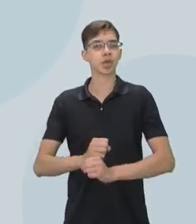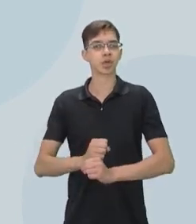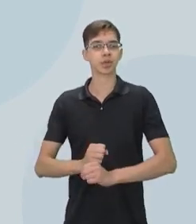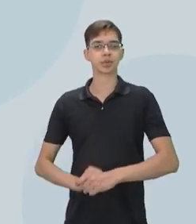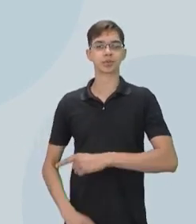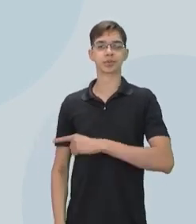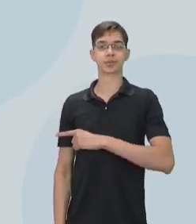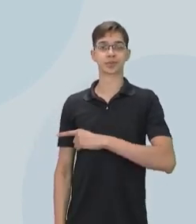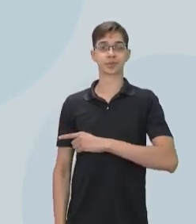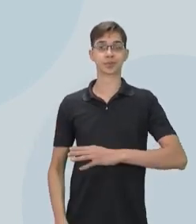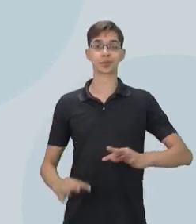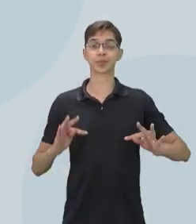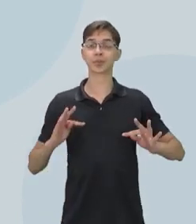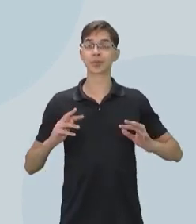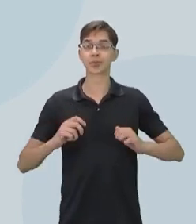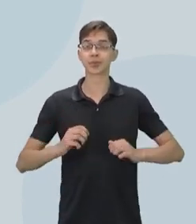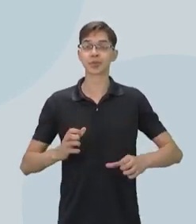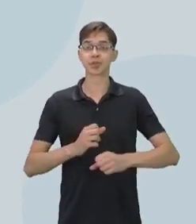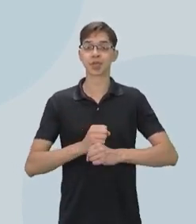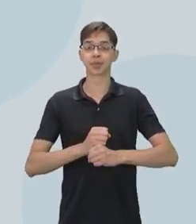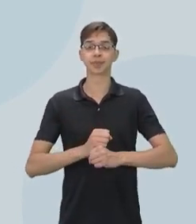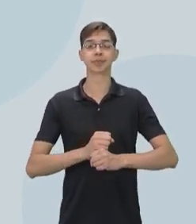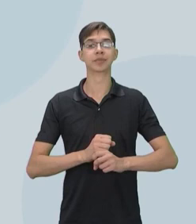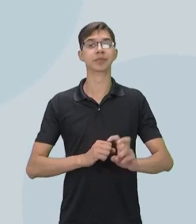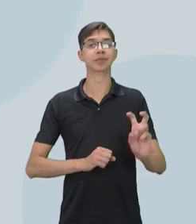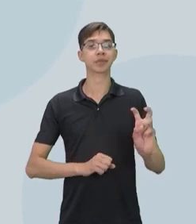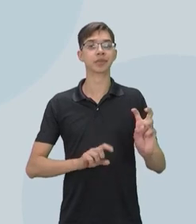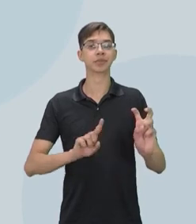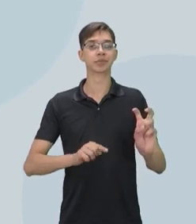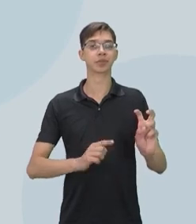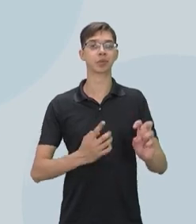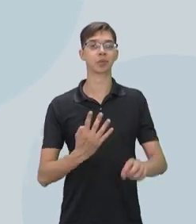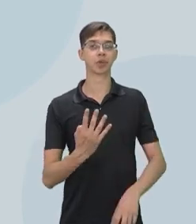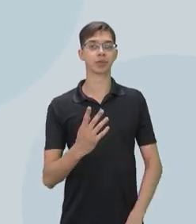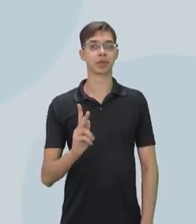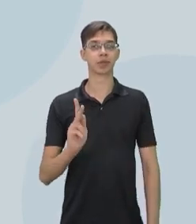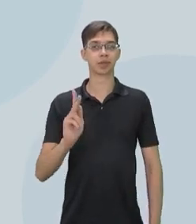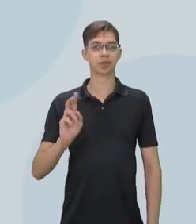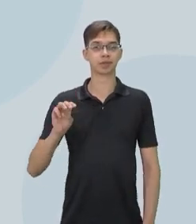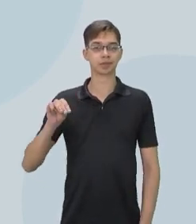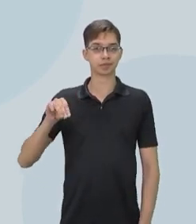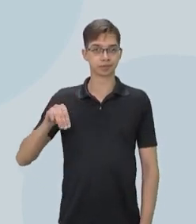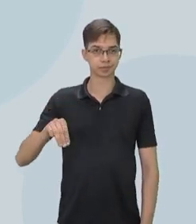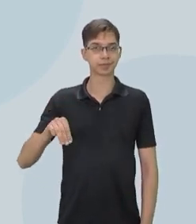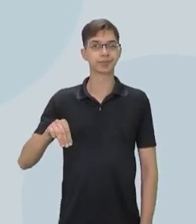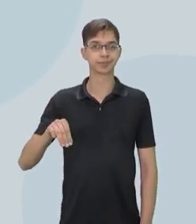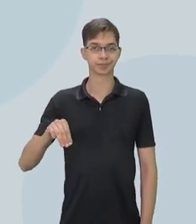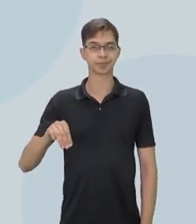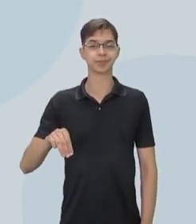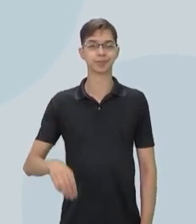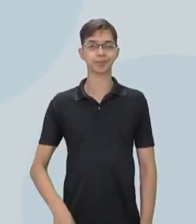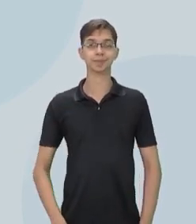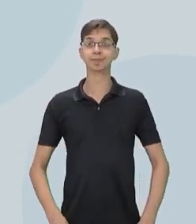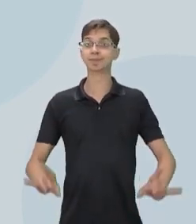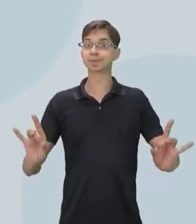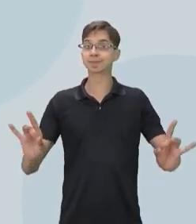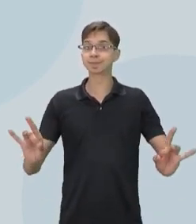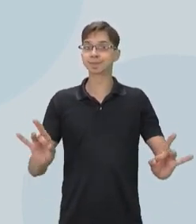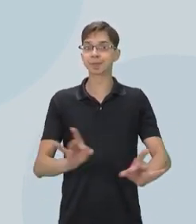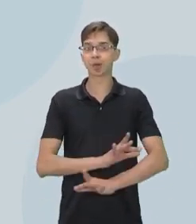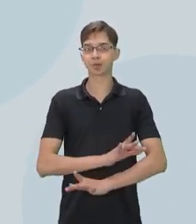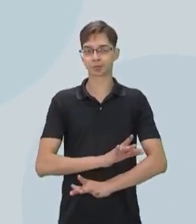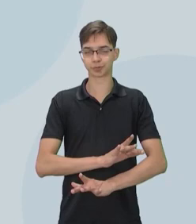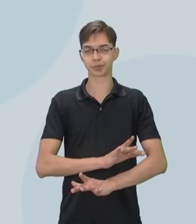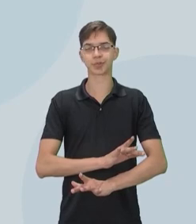eu somar todos, 5,4 quilômetros. Então, aí, ó, a gente termina a correção